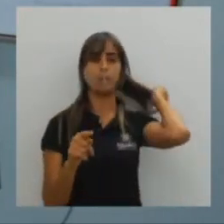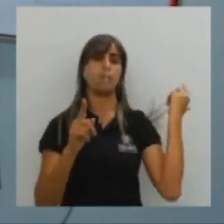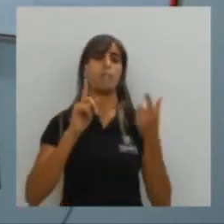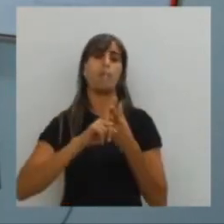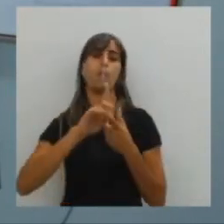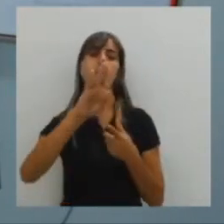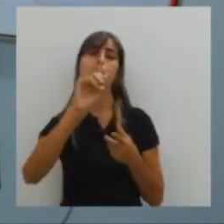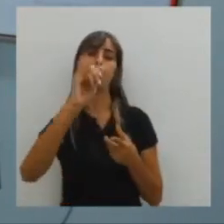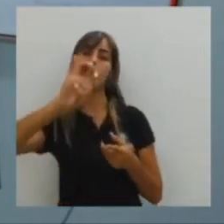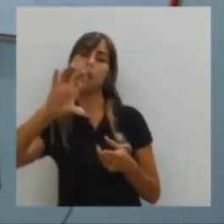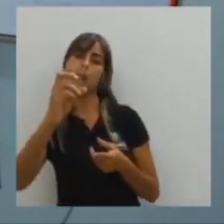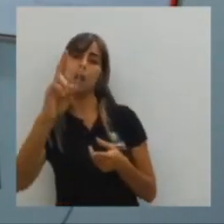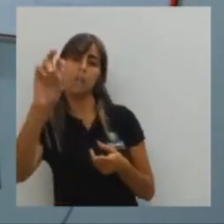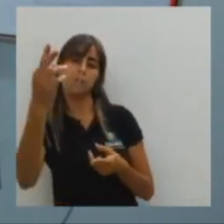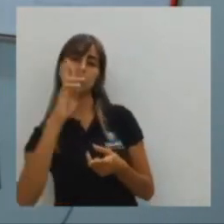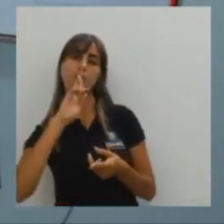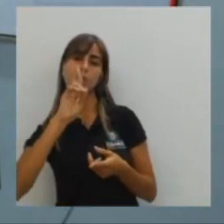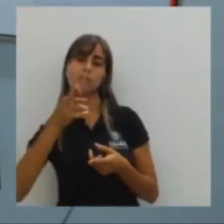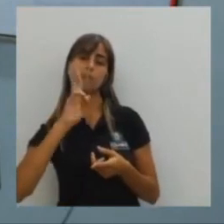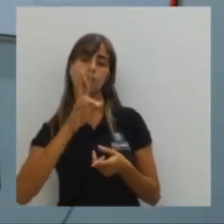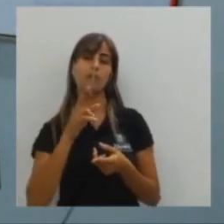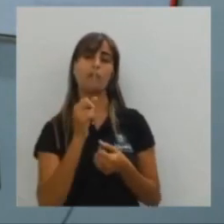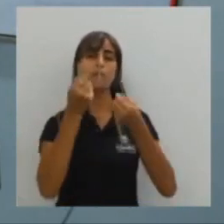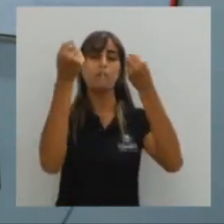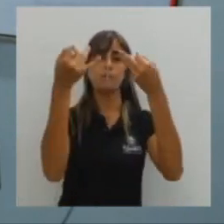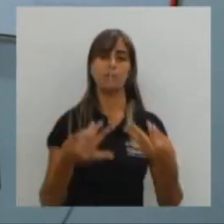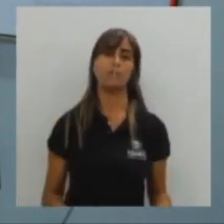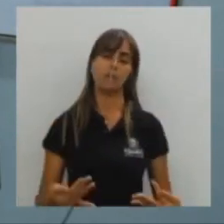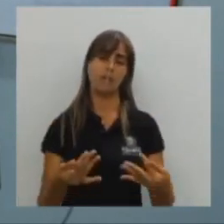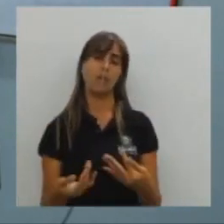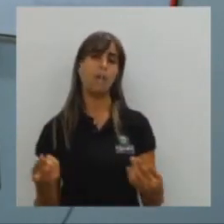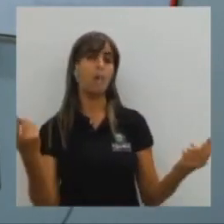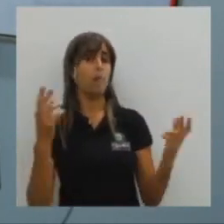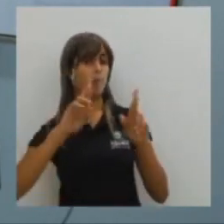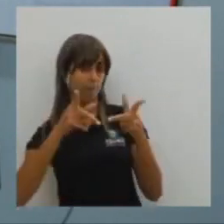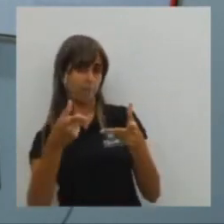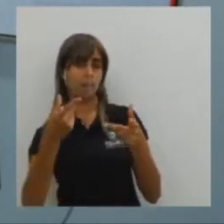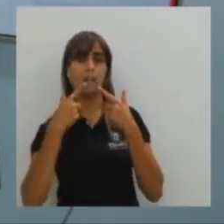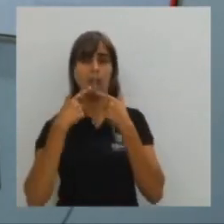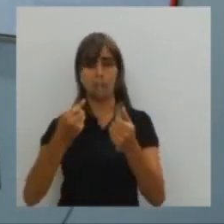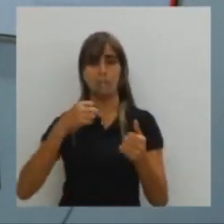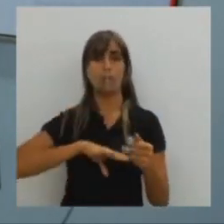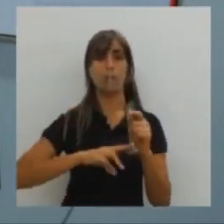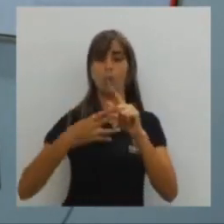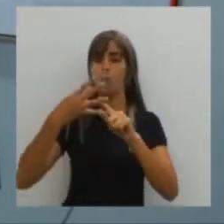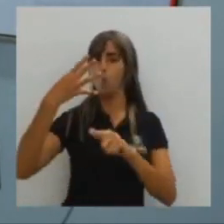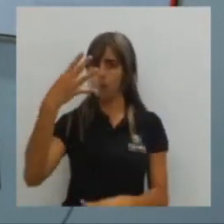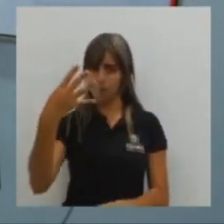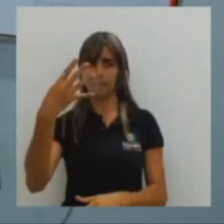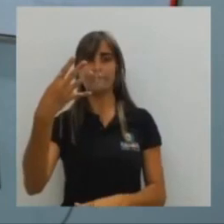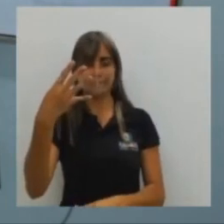tem o because, que é o porquê de responder, de fazer uma explicação. Ao contrário da língua portuguesa, que a gente tem 4 porquês